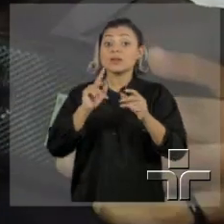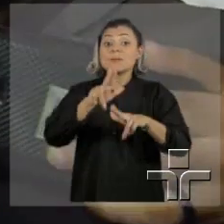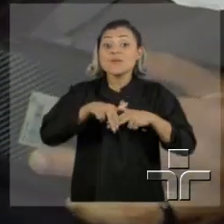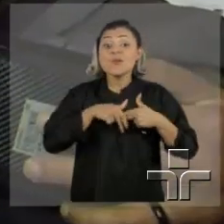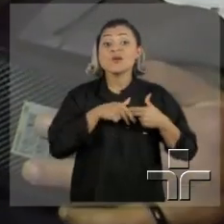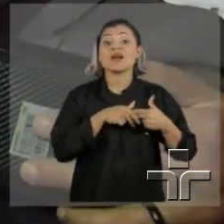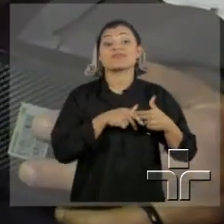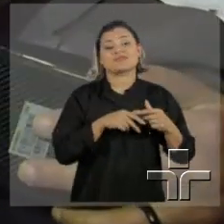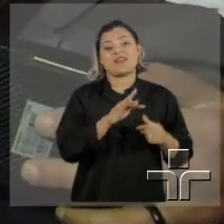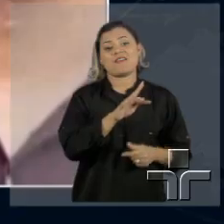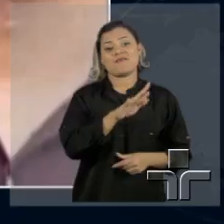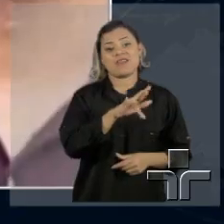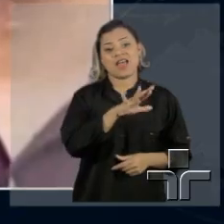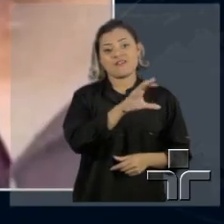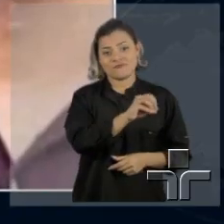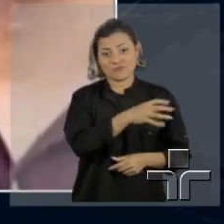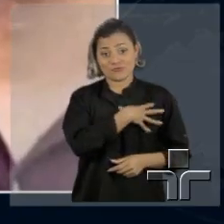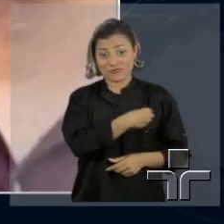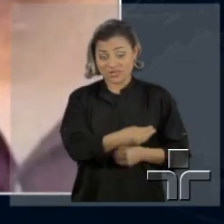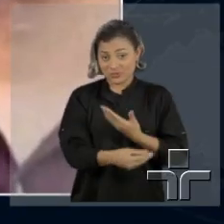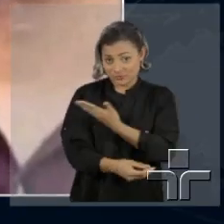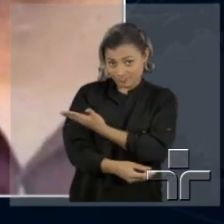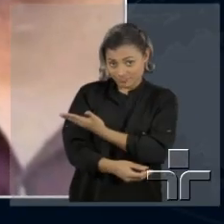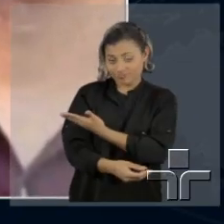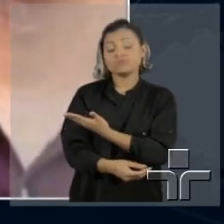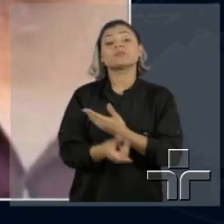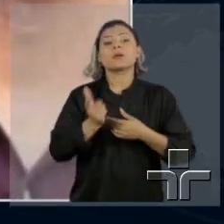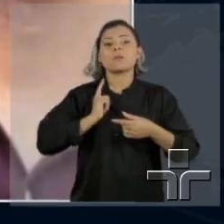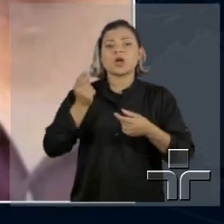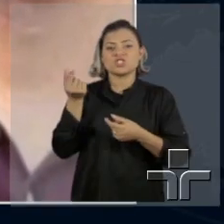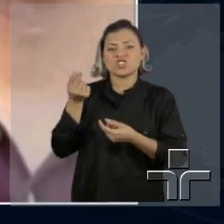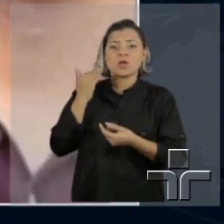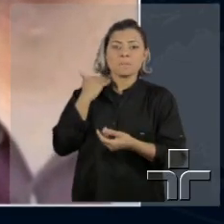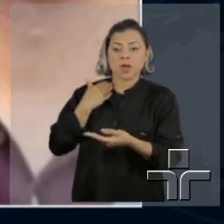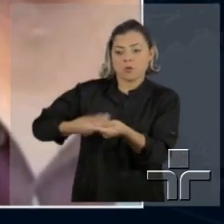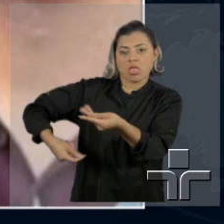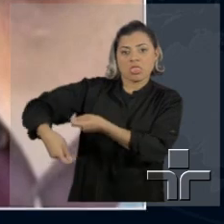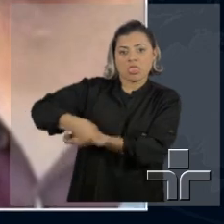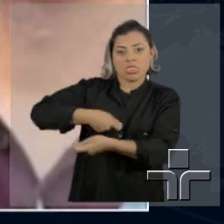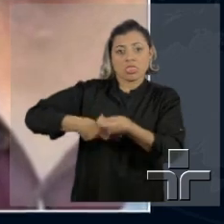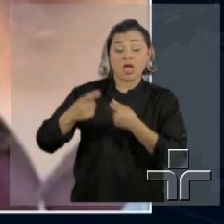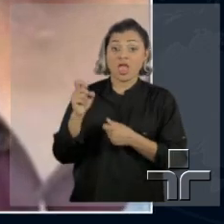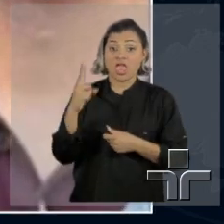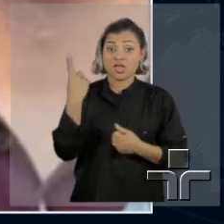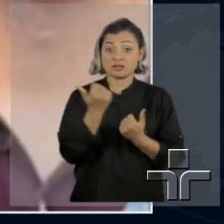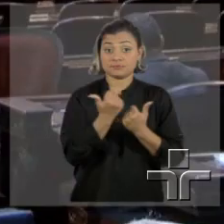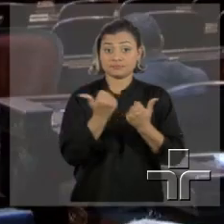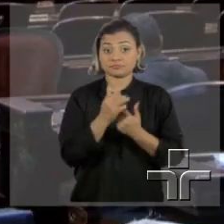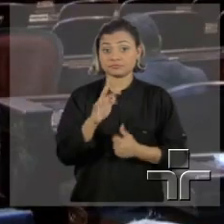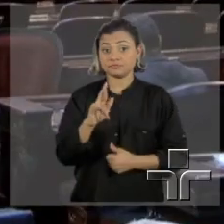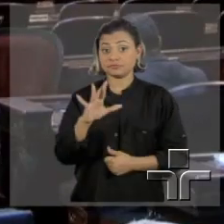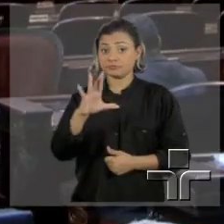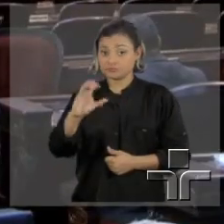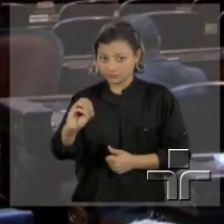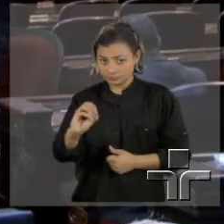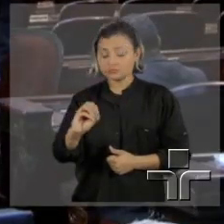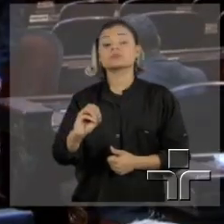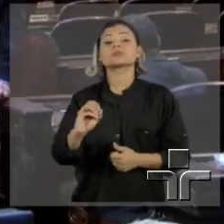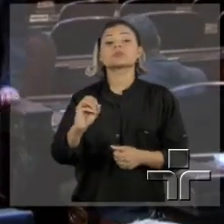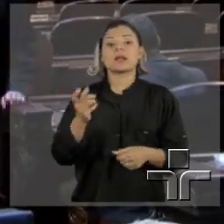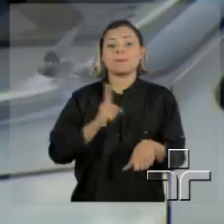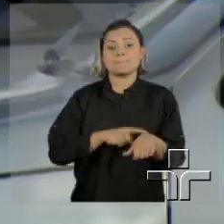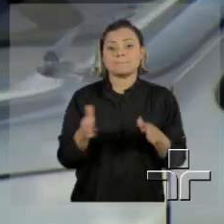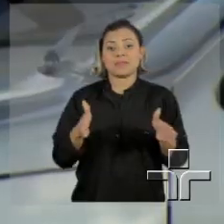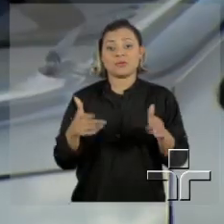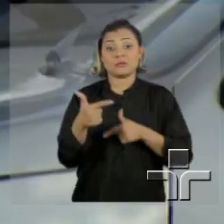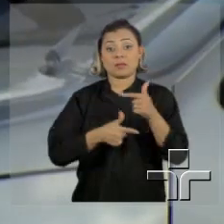do senador Flávio Bolsonaro, investigado por movimentações atípicas em contas do ex-assessor Fabrício Queiroz durante seu mandato na